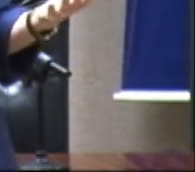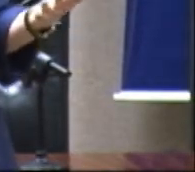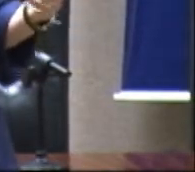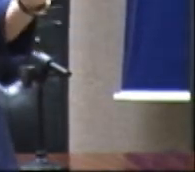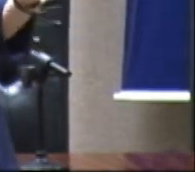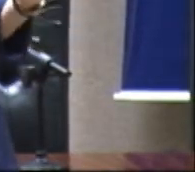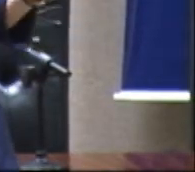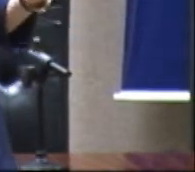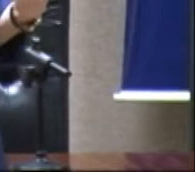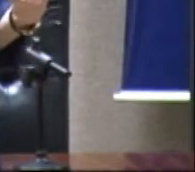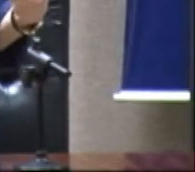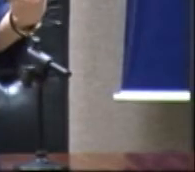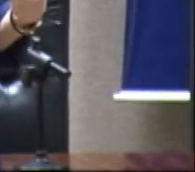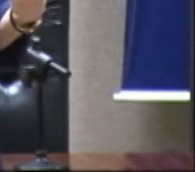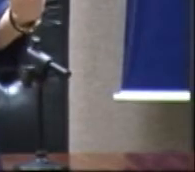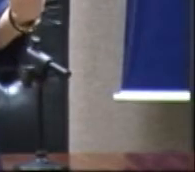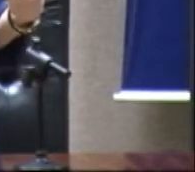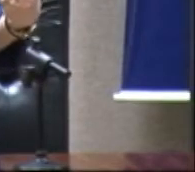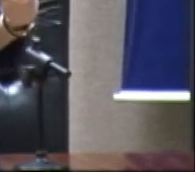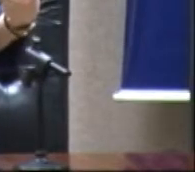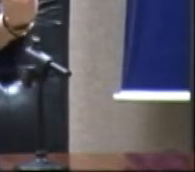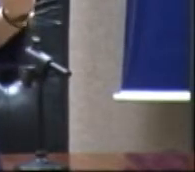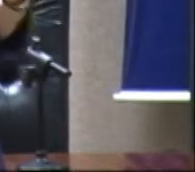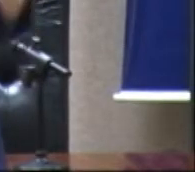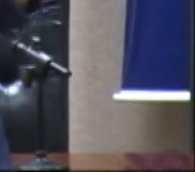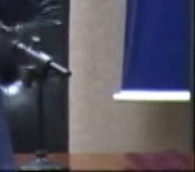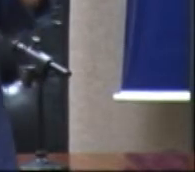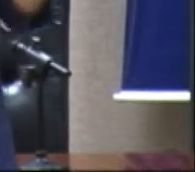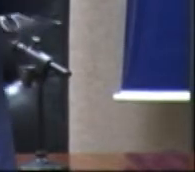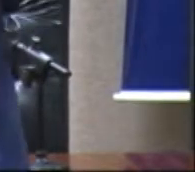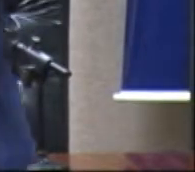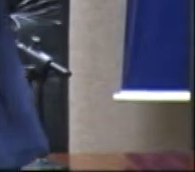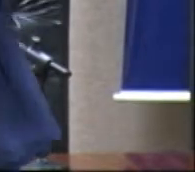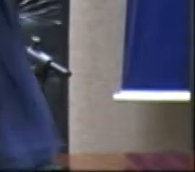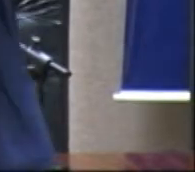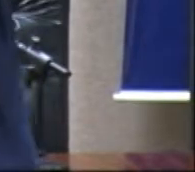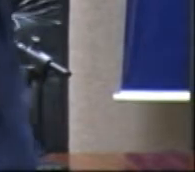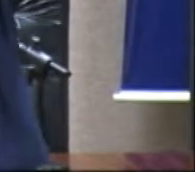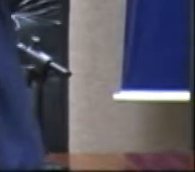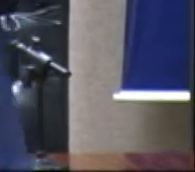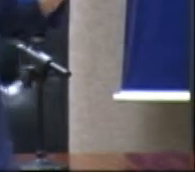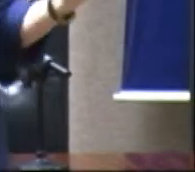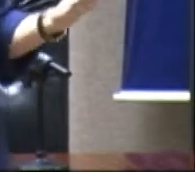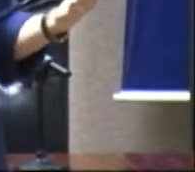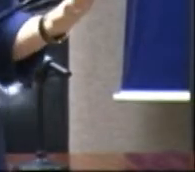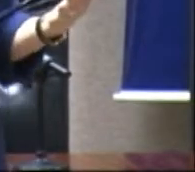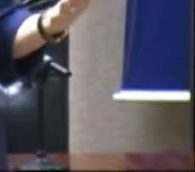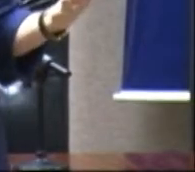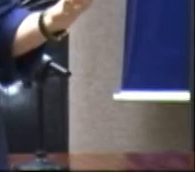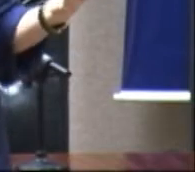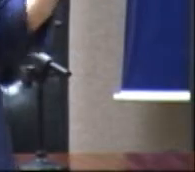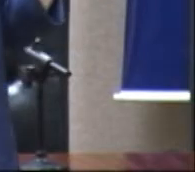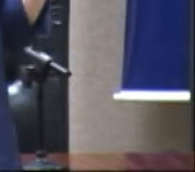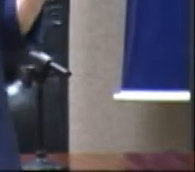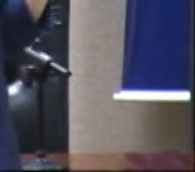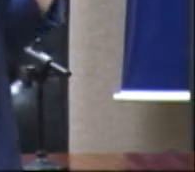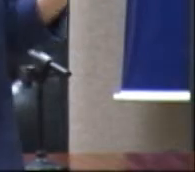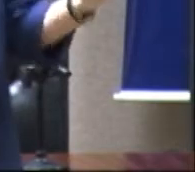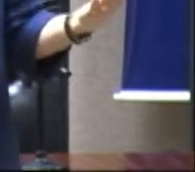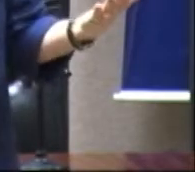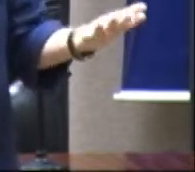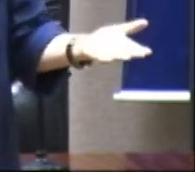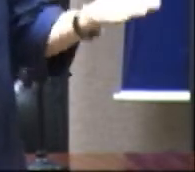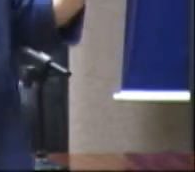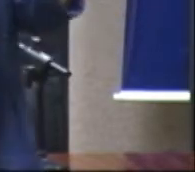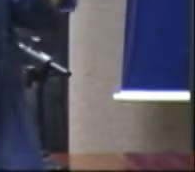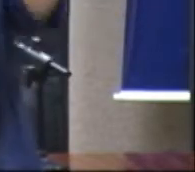eles ficam admirados. Eles dizem, eu nunca imaginei que fosse assim. Quando você fala em